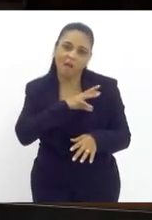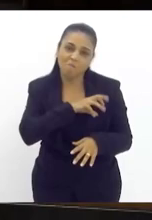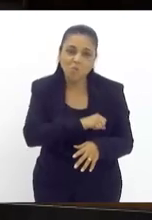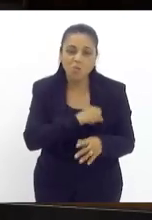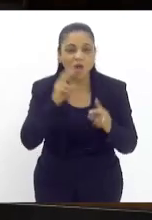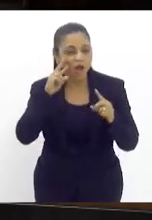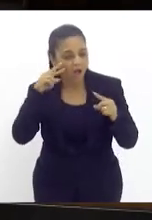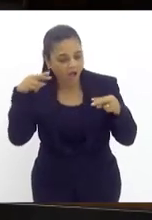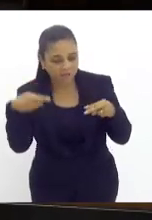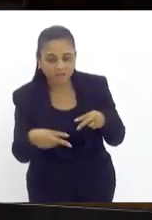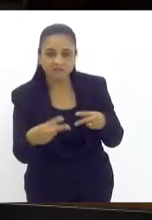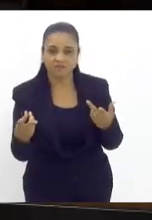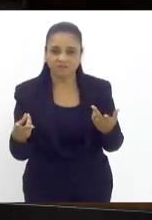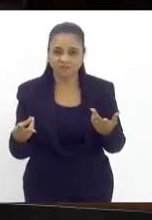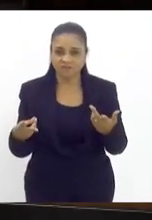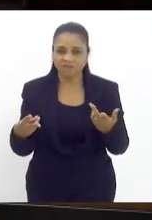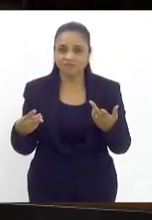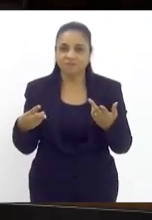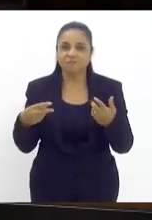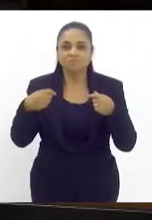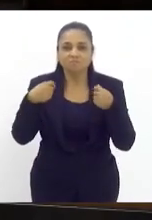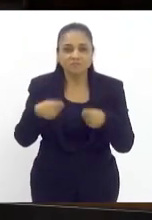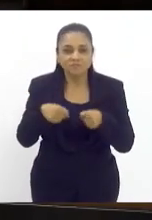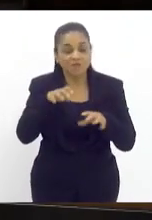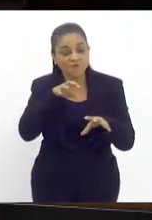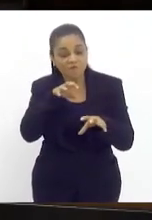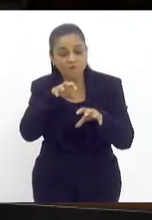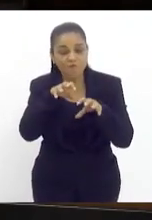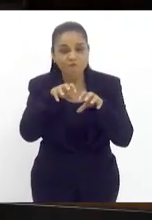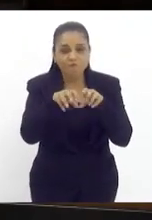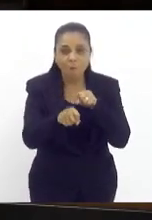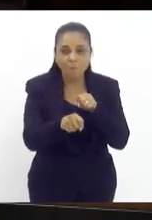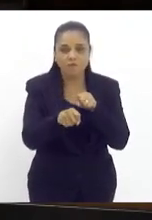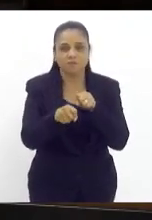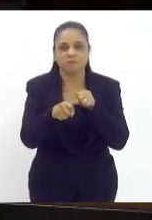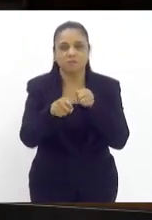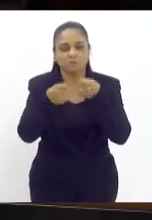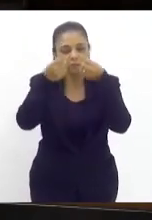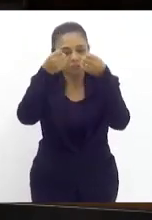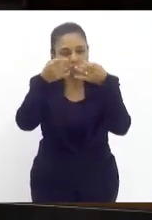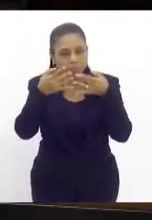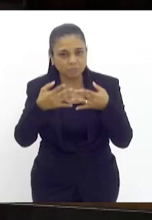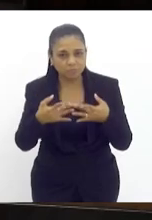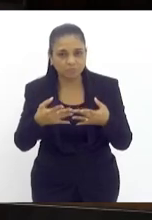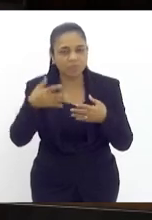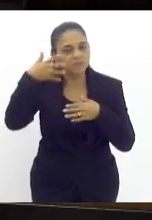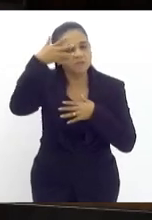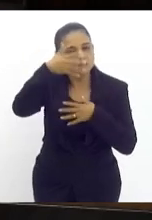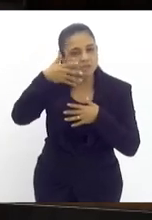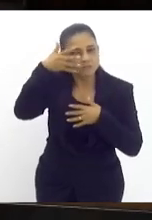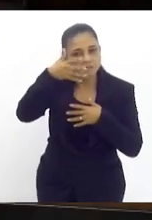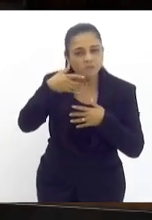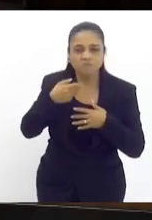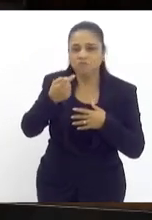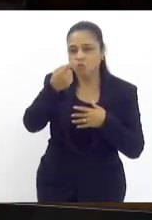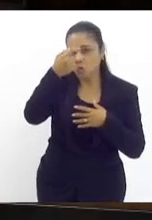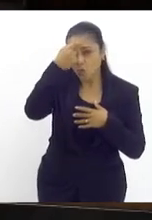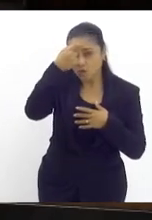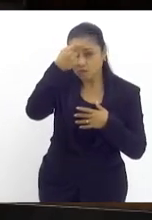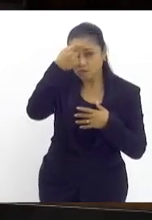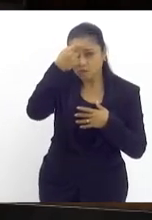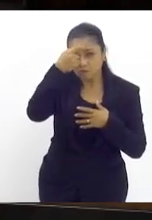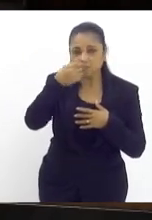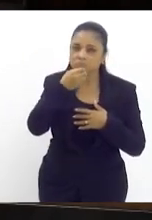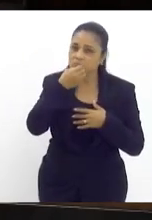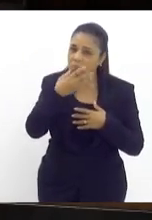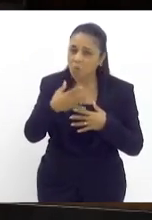Então, teria que haver uma formação maior, por isso que eu falo eventos, conscientização, elas sempre são